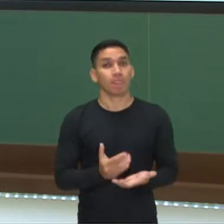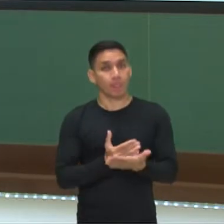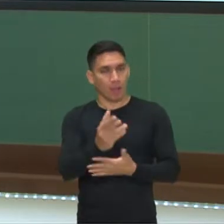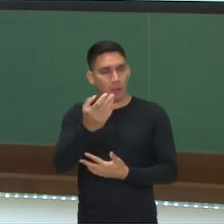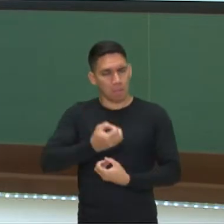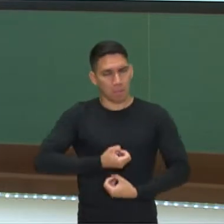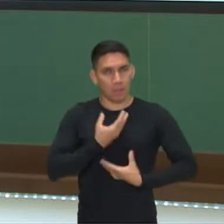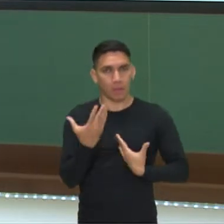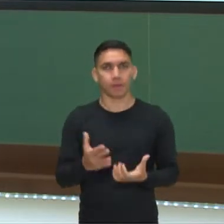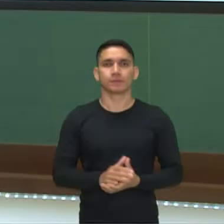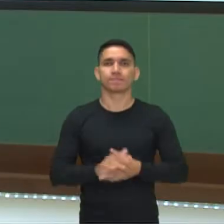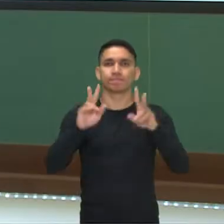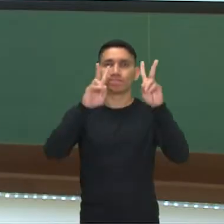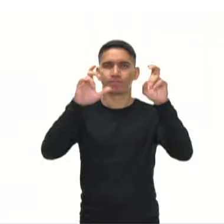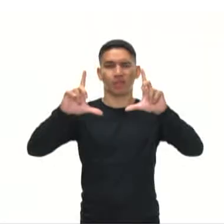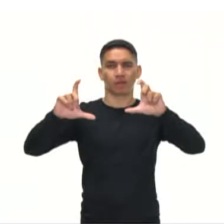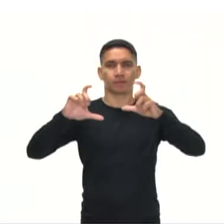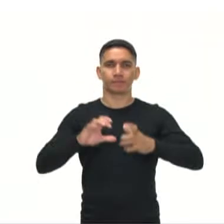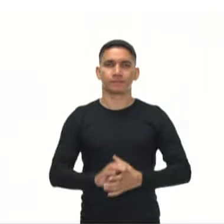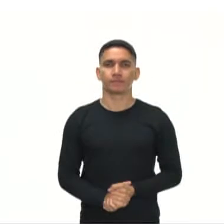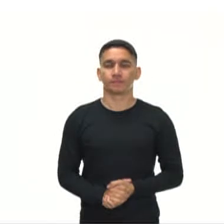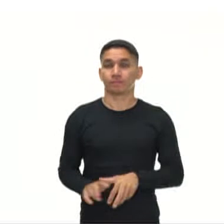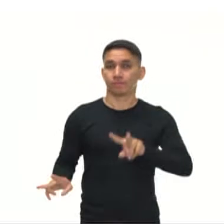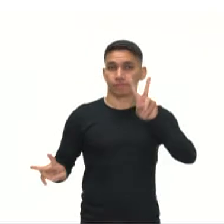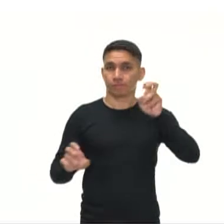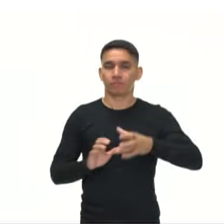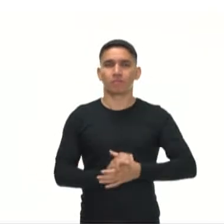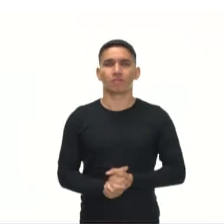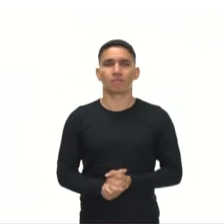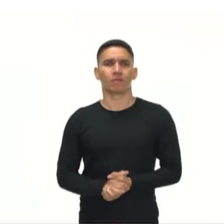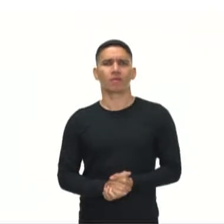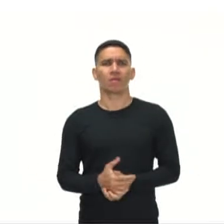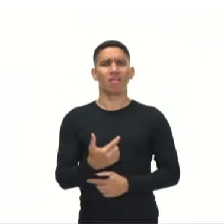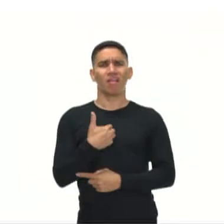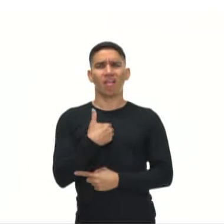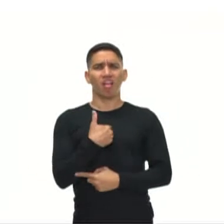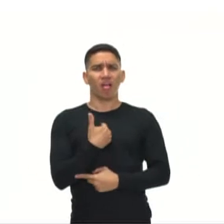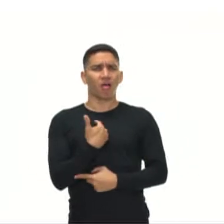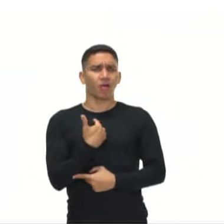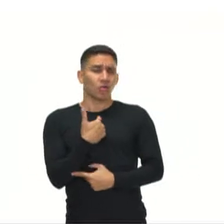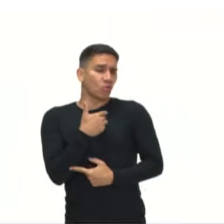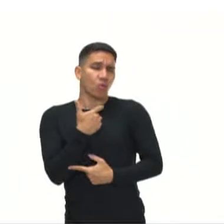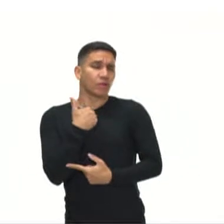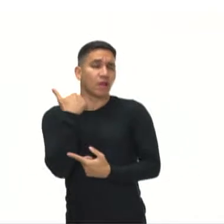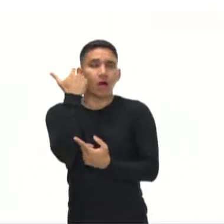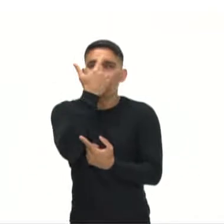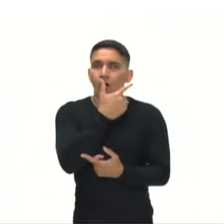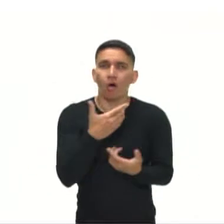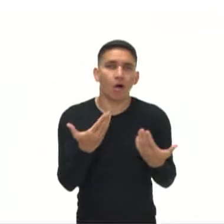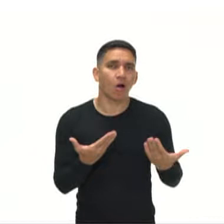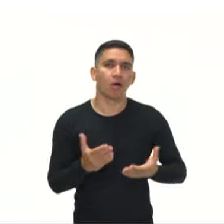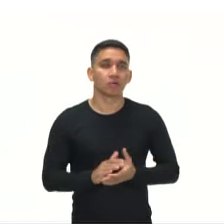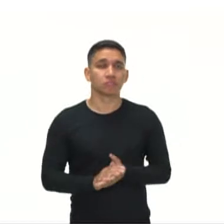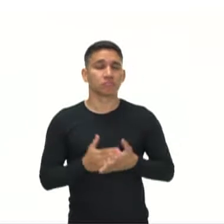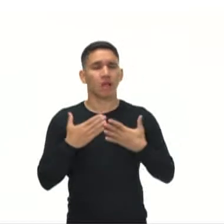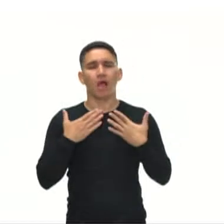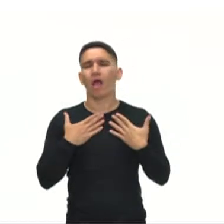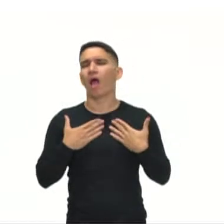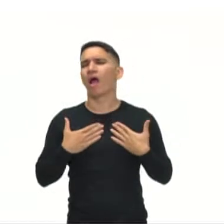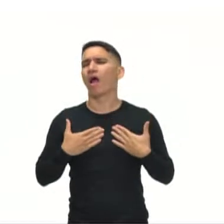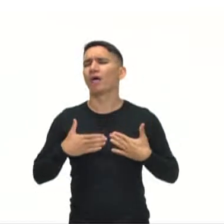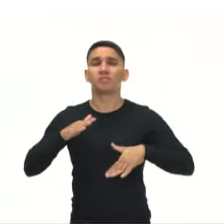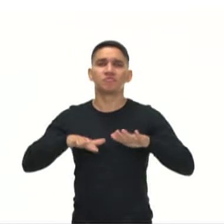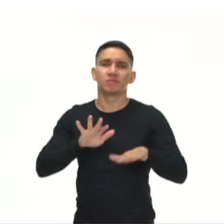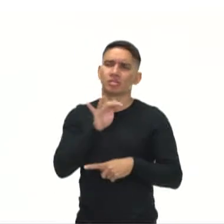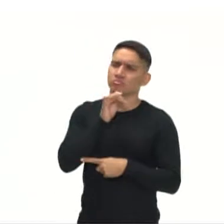poema Retrato. Eu não tinha este rosto de hoje, assim calmo, assim